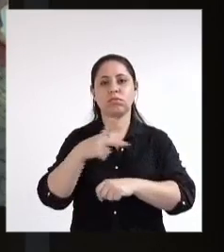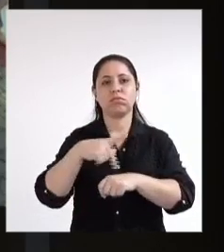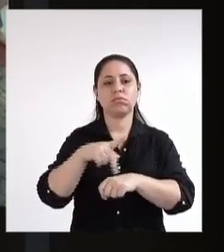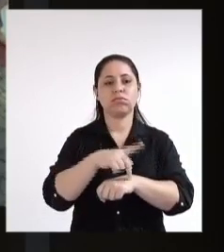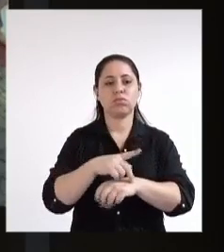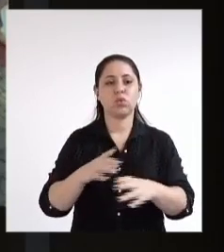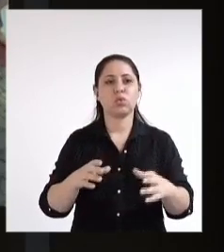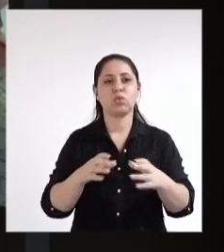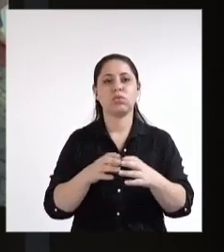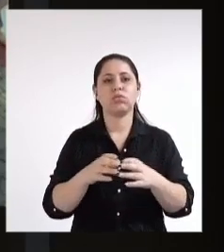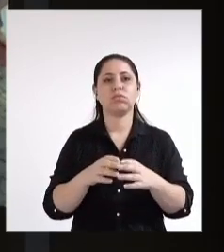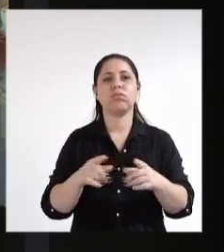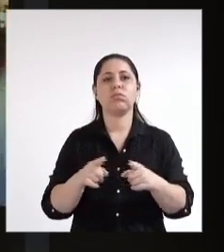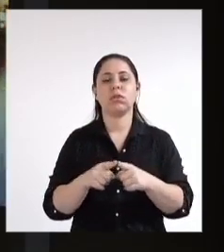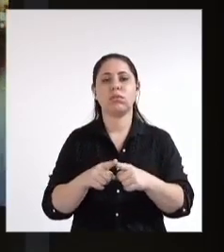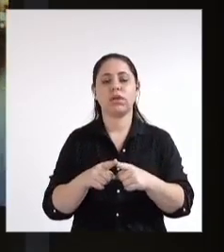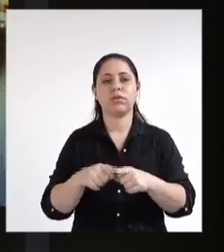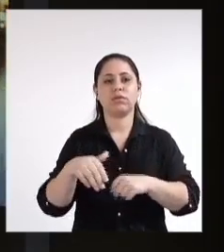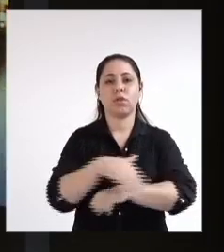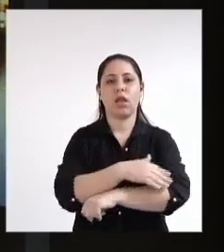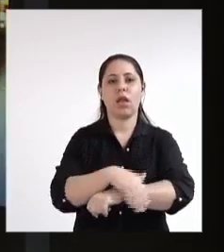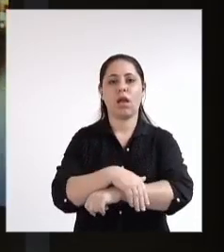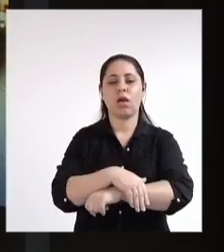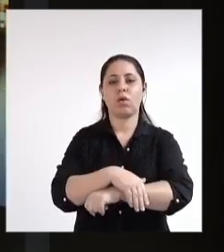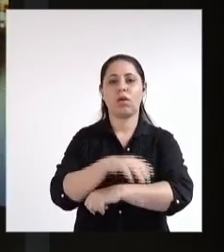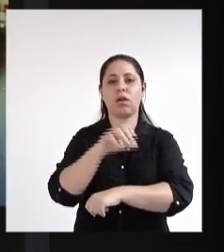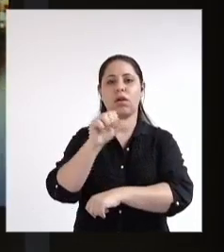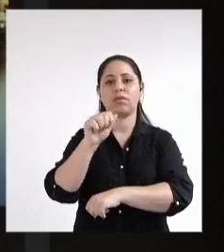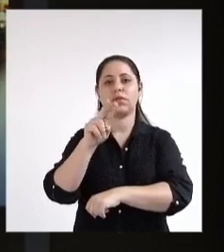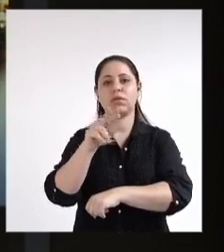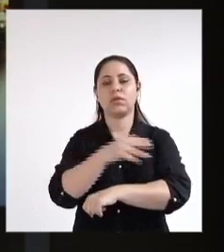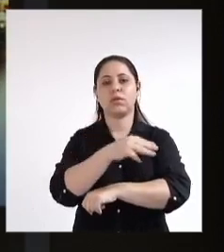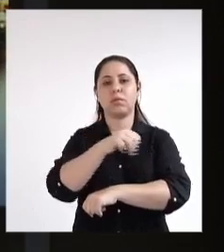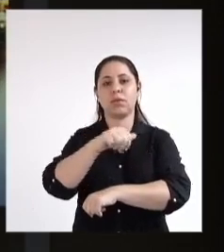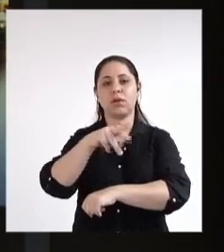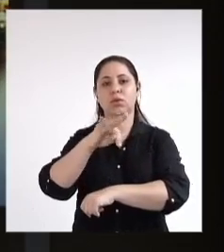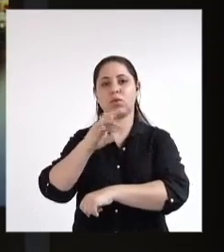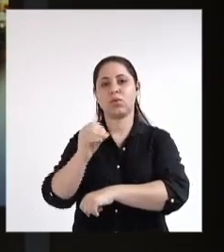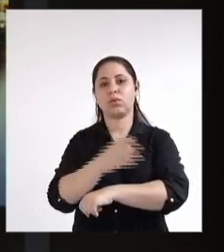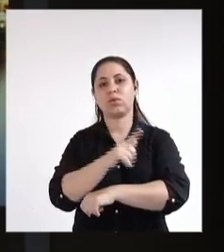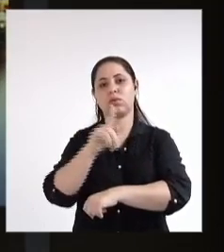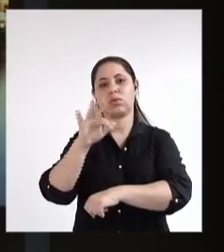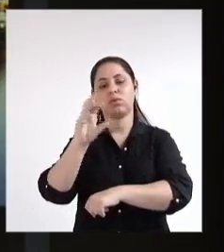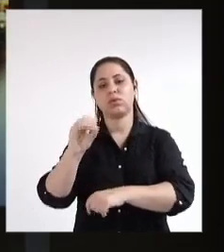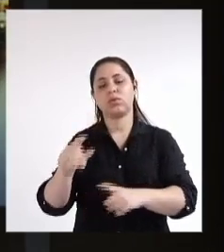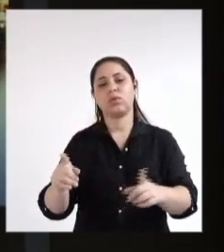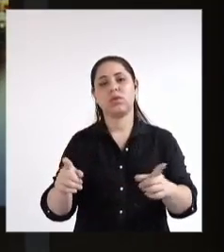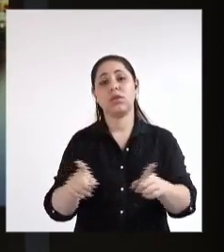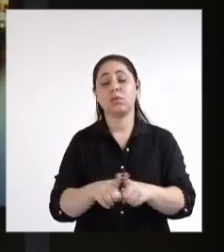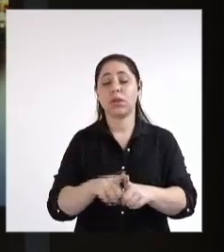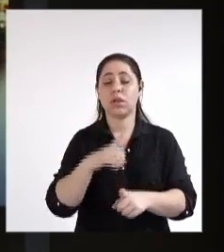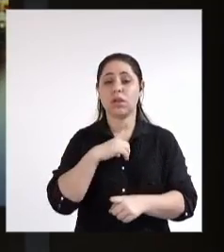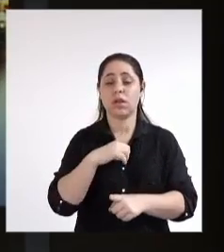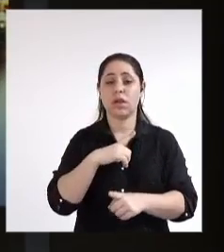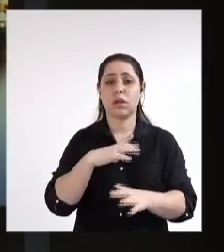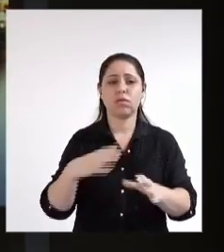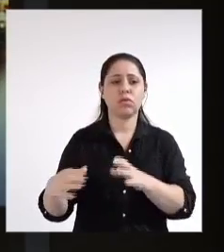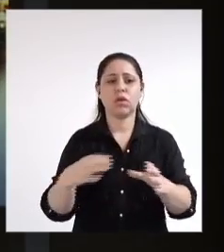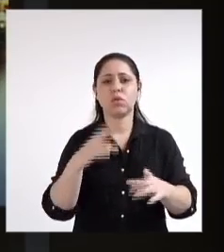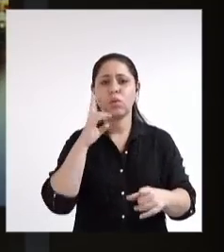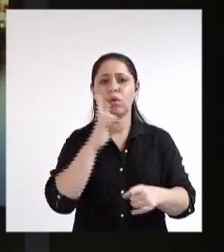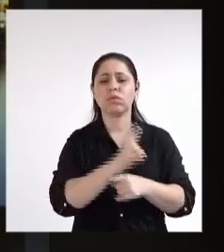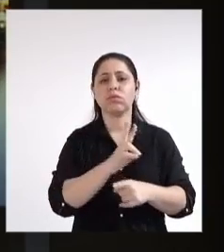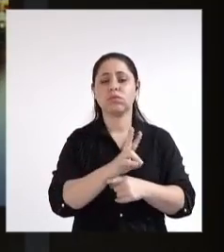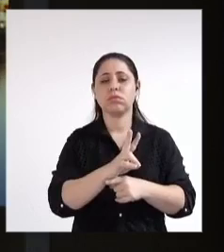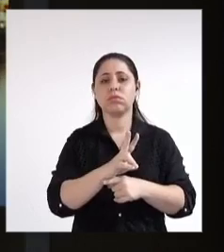da avenida mato grosso aqui aí tem uma área protegida que não é a unidade em relação a outras áreas é que o